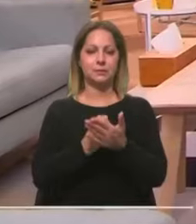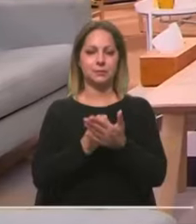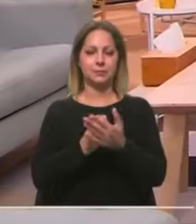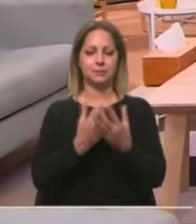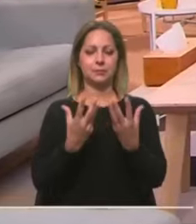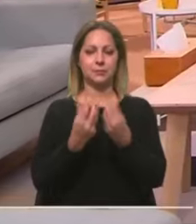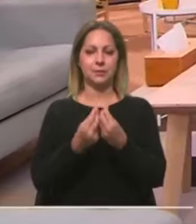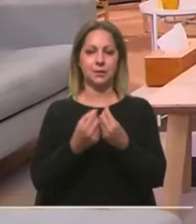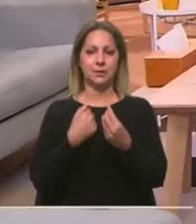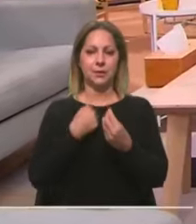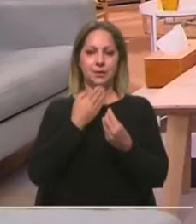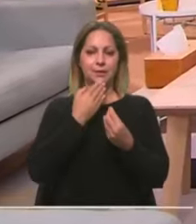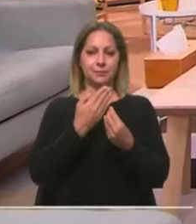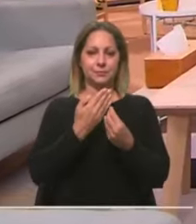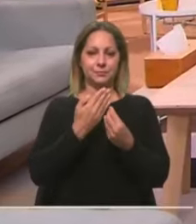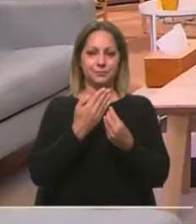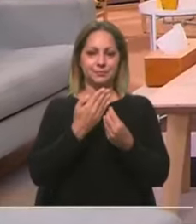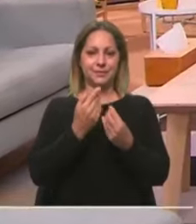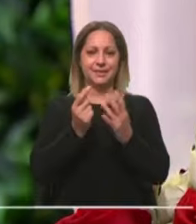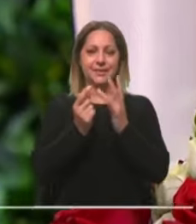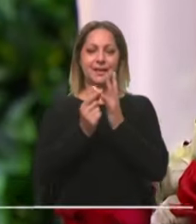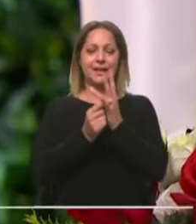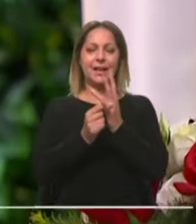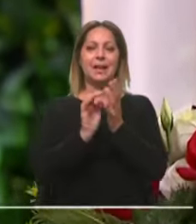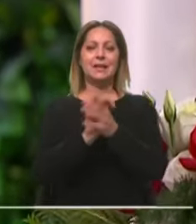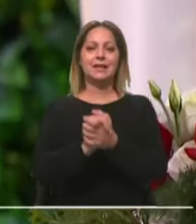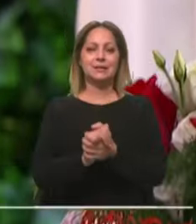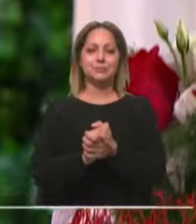venho-te pedir um casamento.